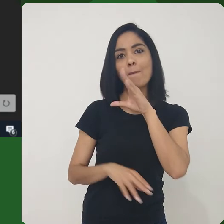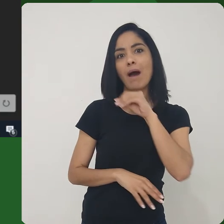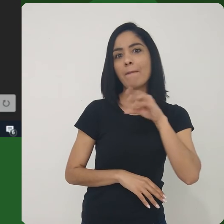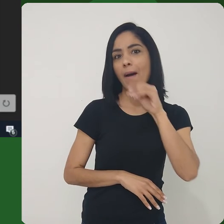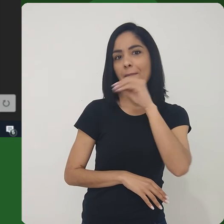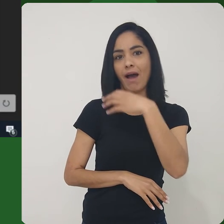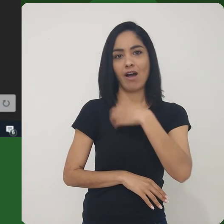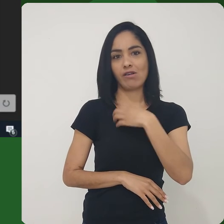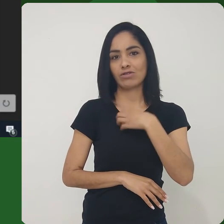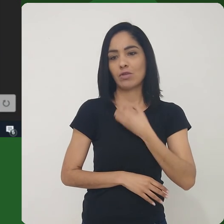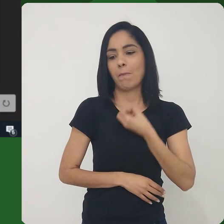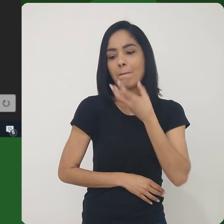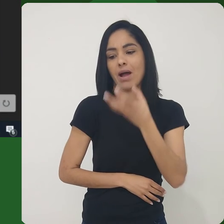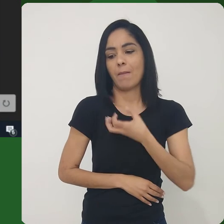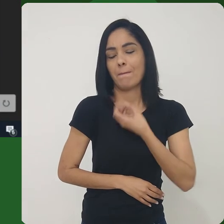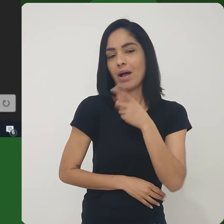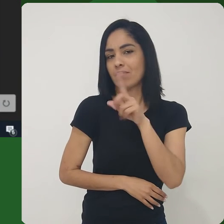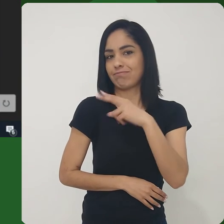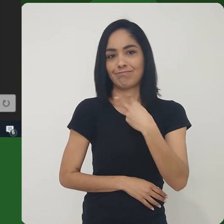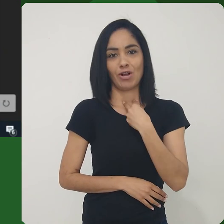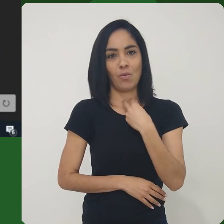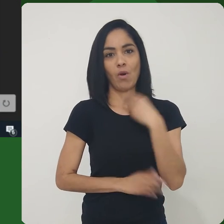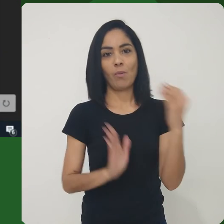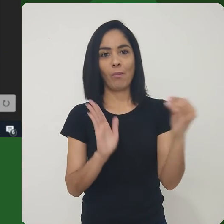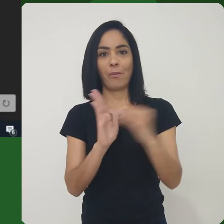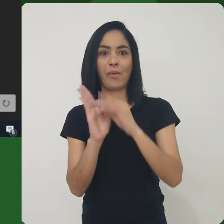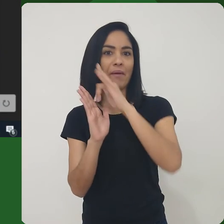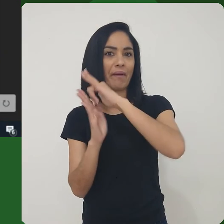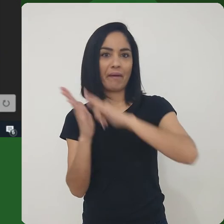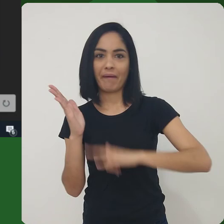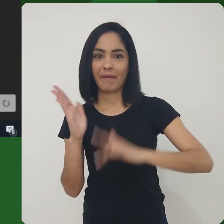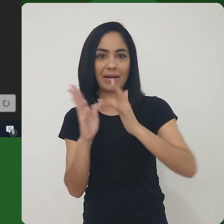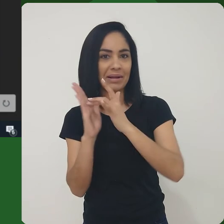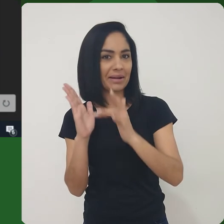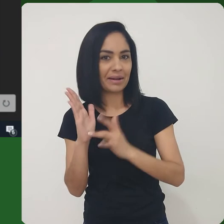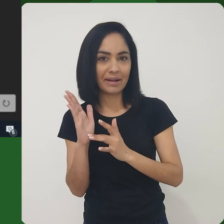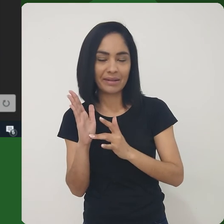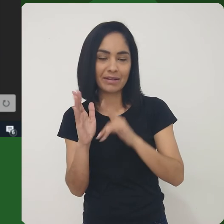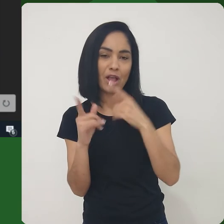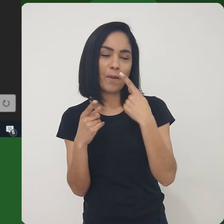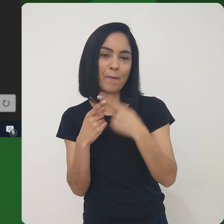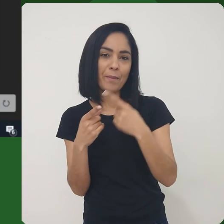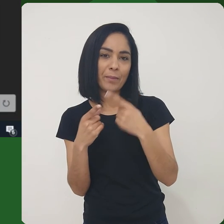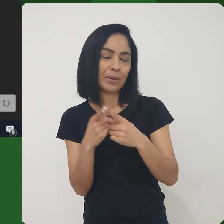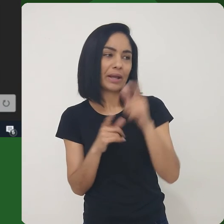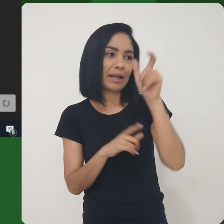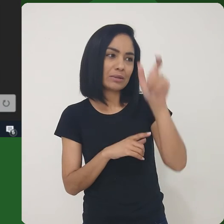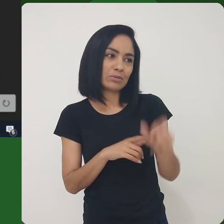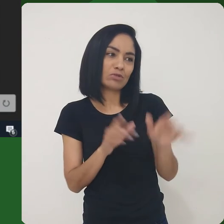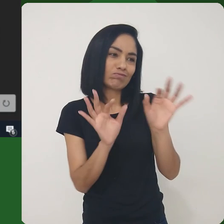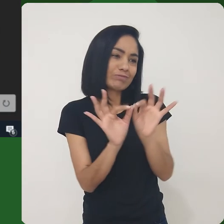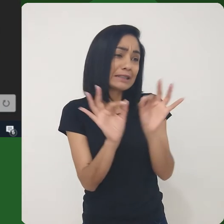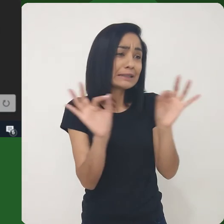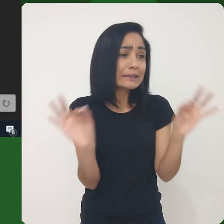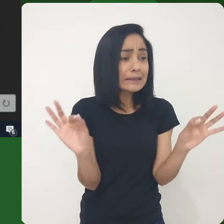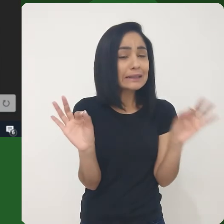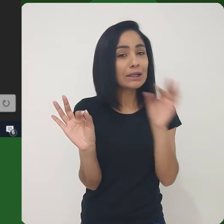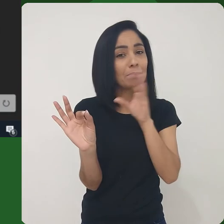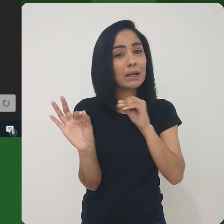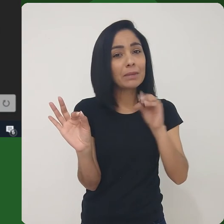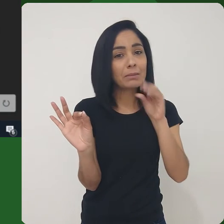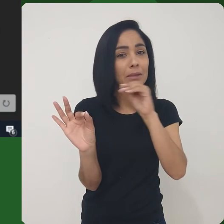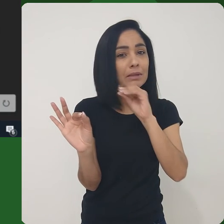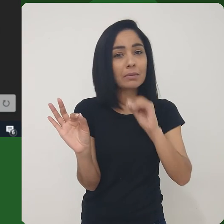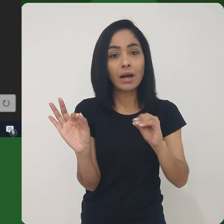a mesma maneira de se expressar dessas pessoas aqui, muitas delas simples, né? Mas pessoas mais